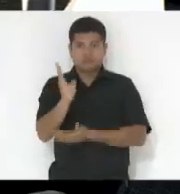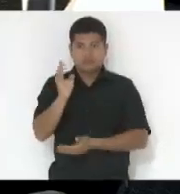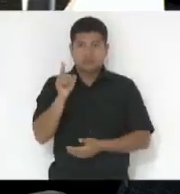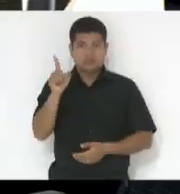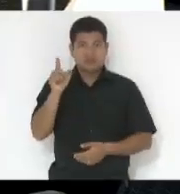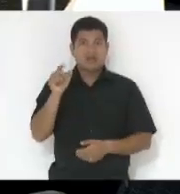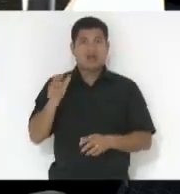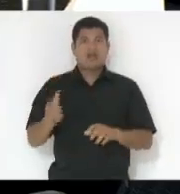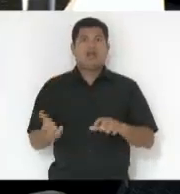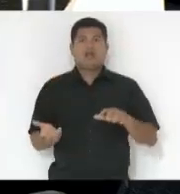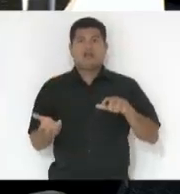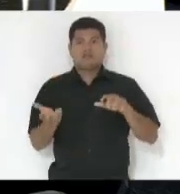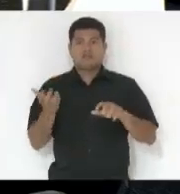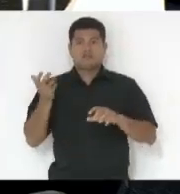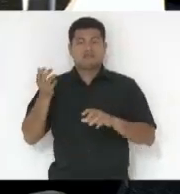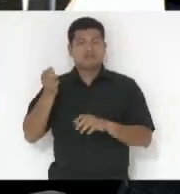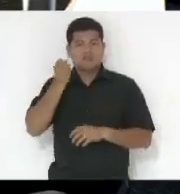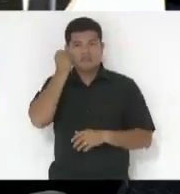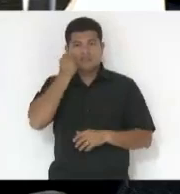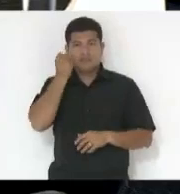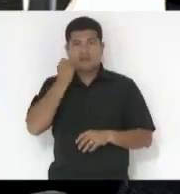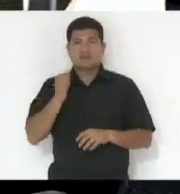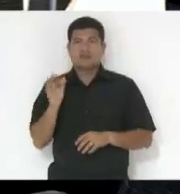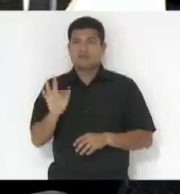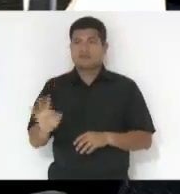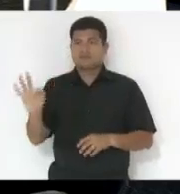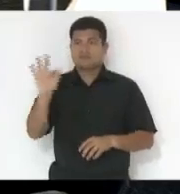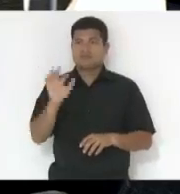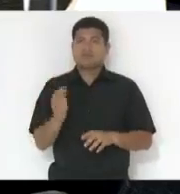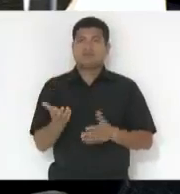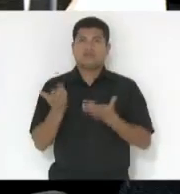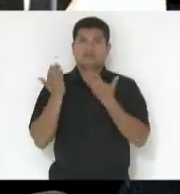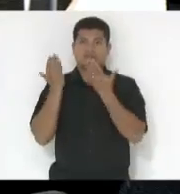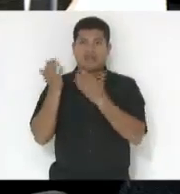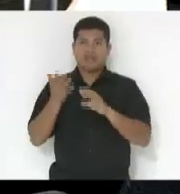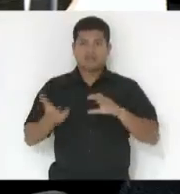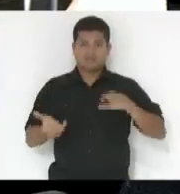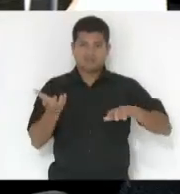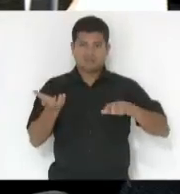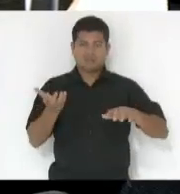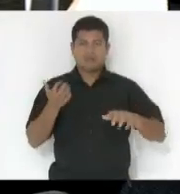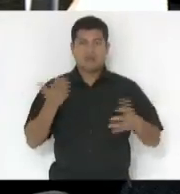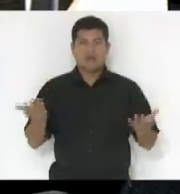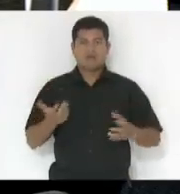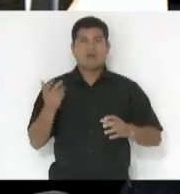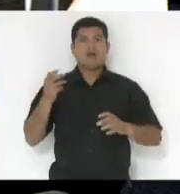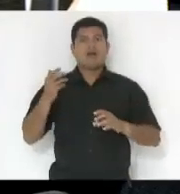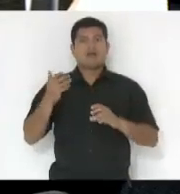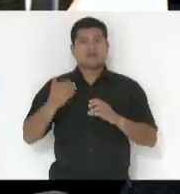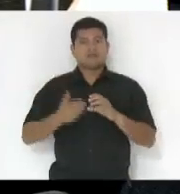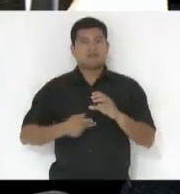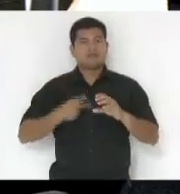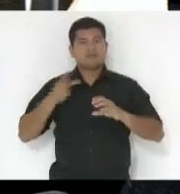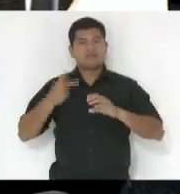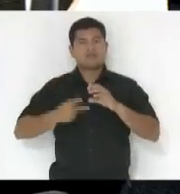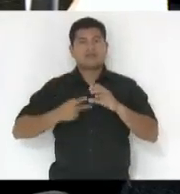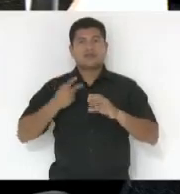Senado Federal, e agora veio para a Câmara Federal, um projeto de lei que